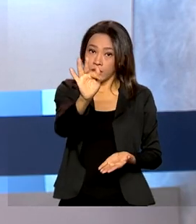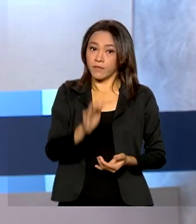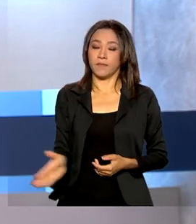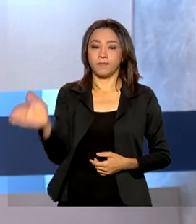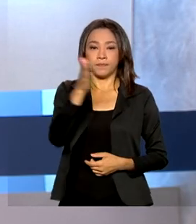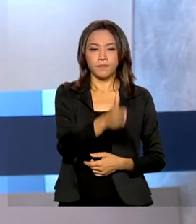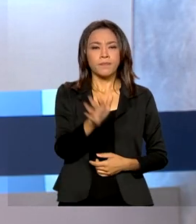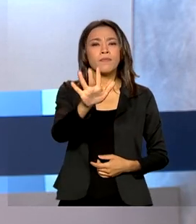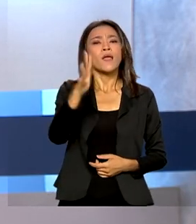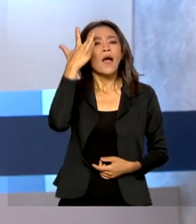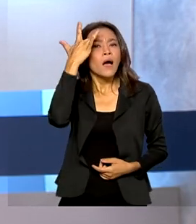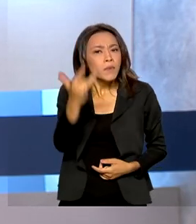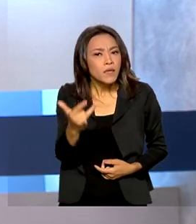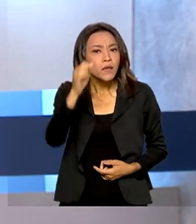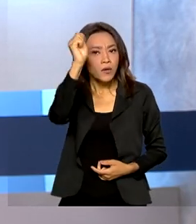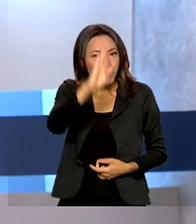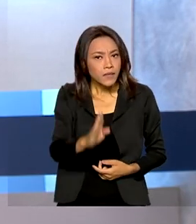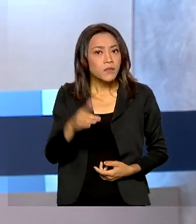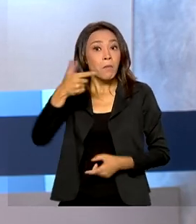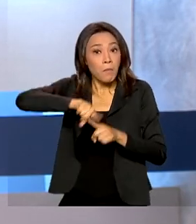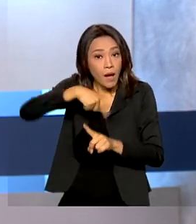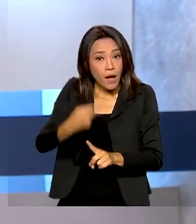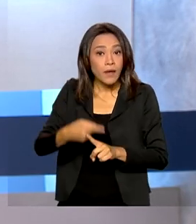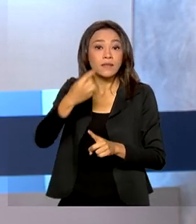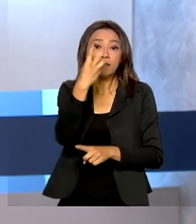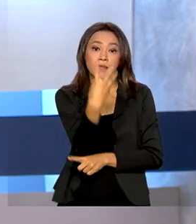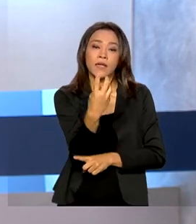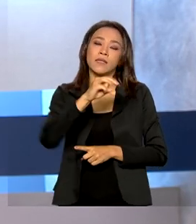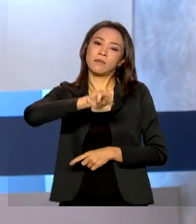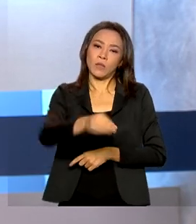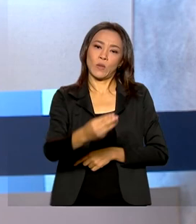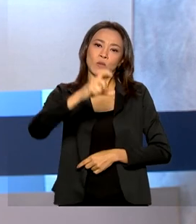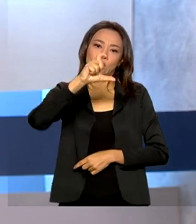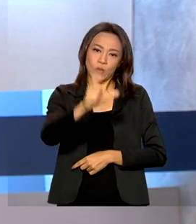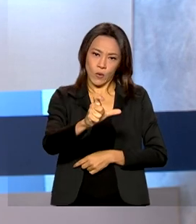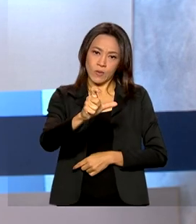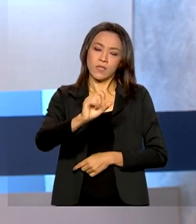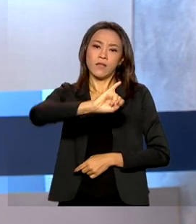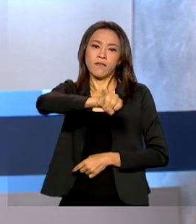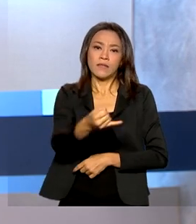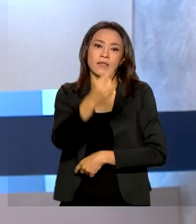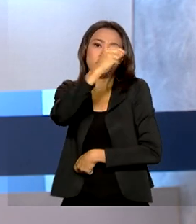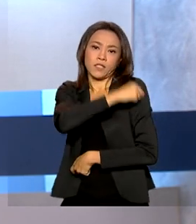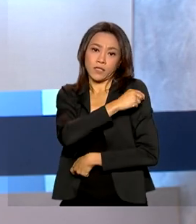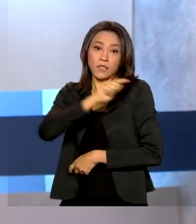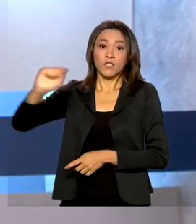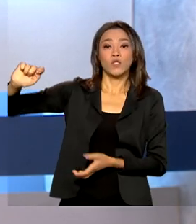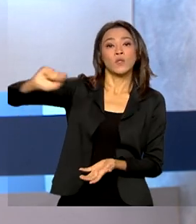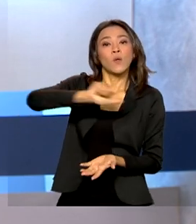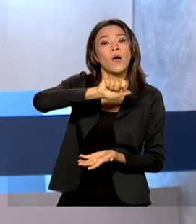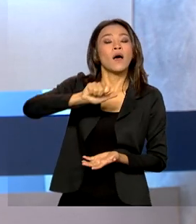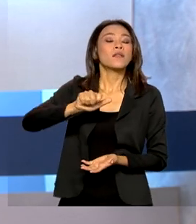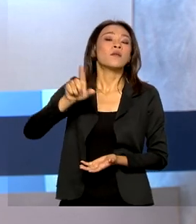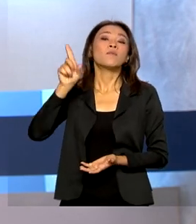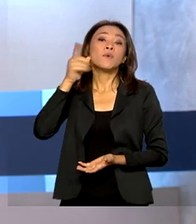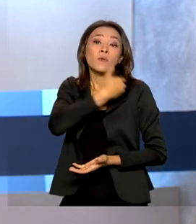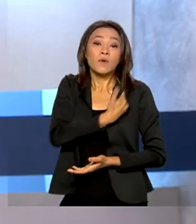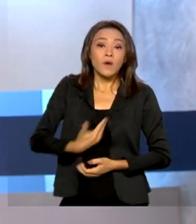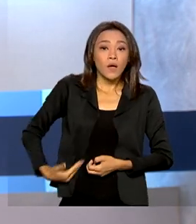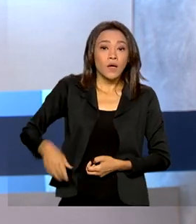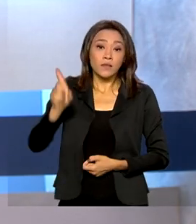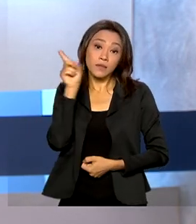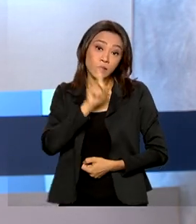Olha, amanhã o Brasil vai receber mais 3 milhões de doses da vacina da Janssen, doadas pelo governo dos Estados Unidos.